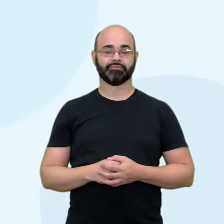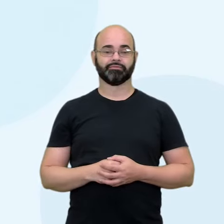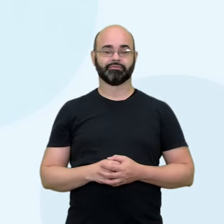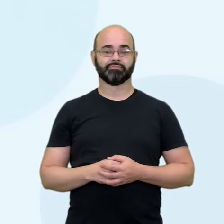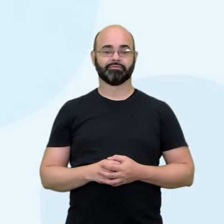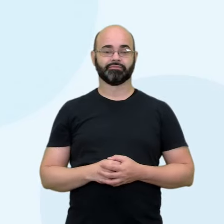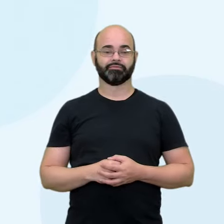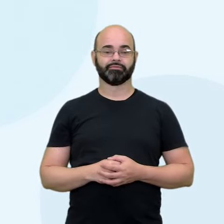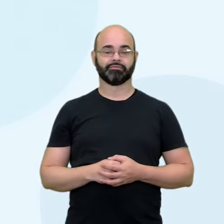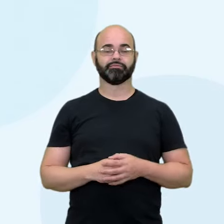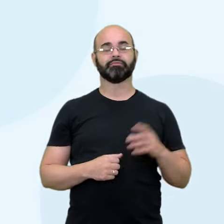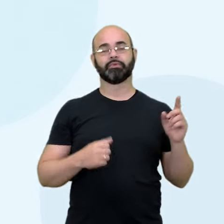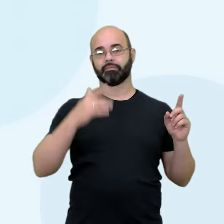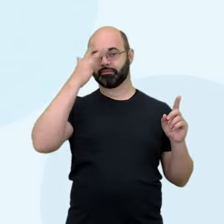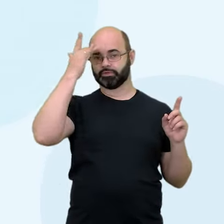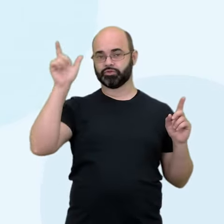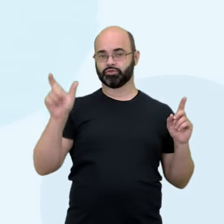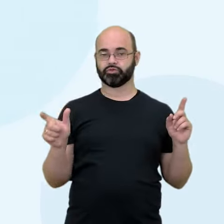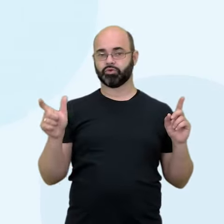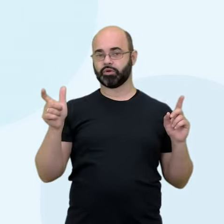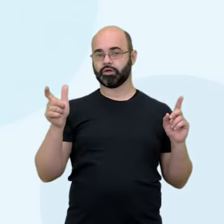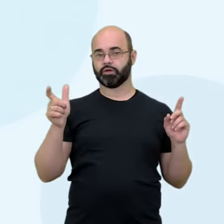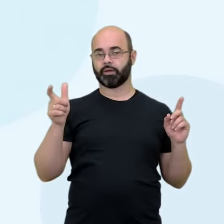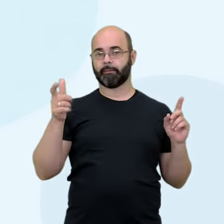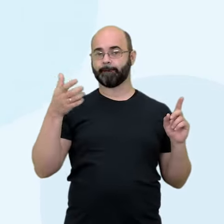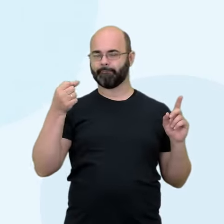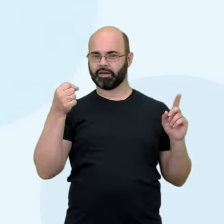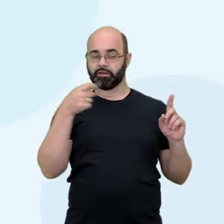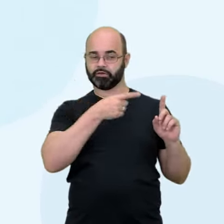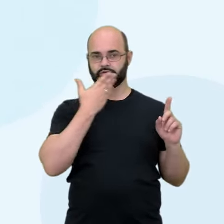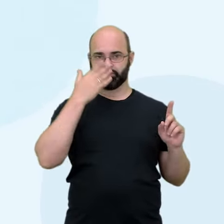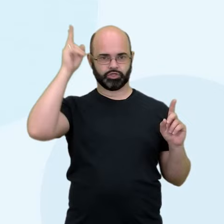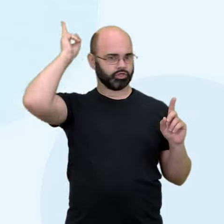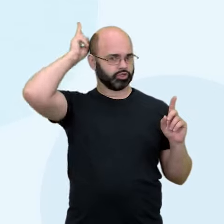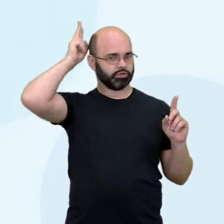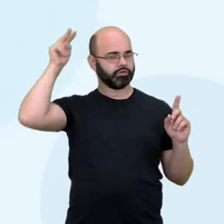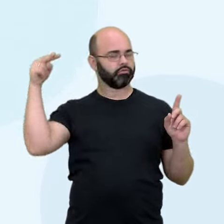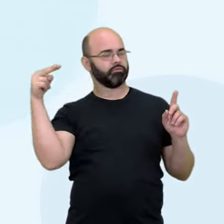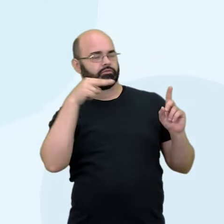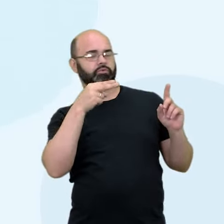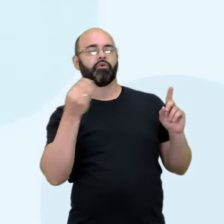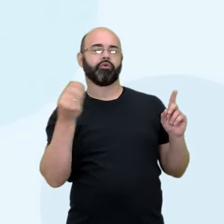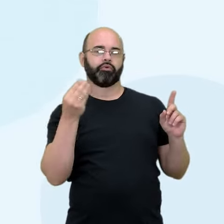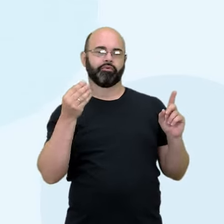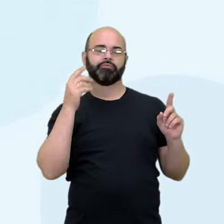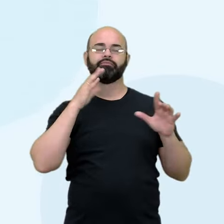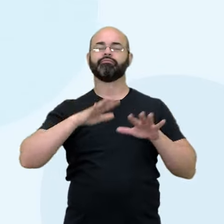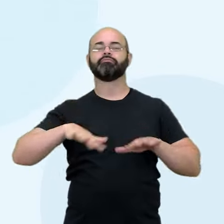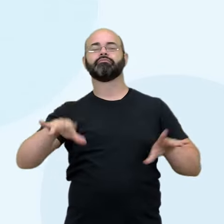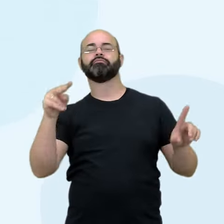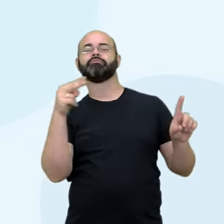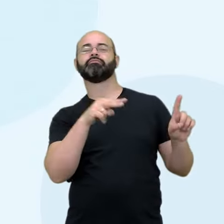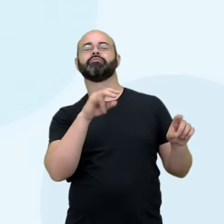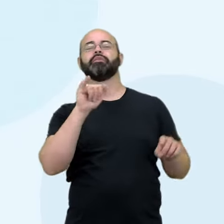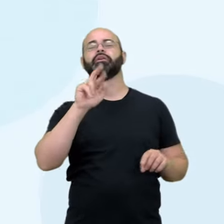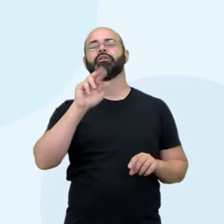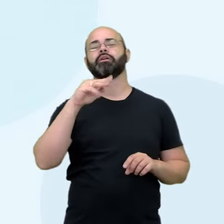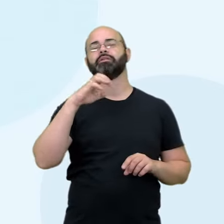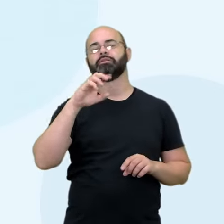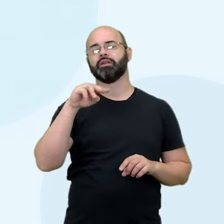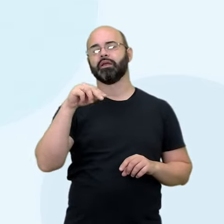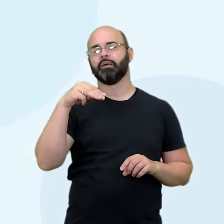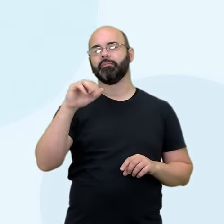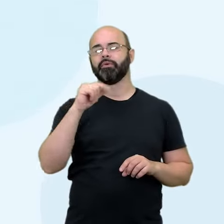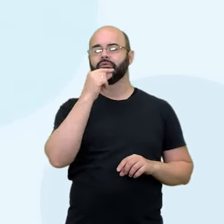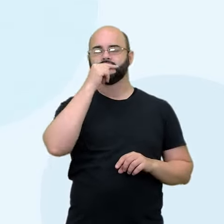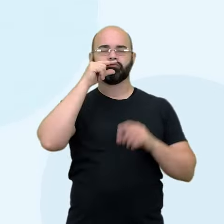visto pelo olhar do branco. Olha, muito além daquela serra caindo azul no horizonte, nasceu Iracema, a virgem dos lábios de mel, que